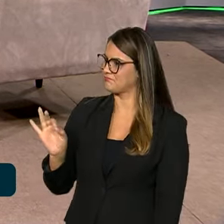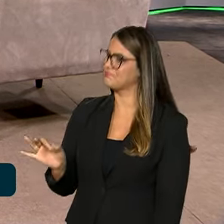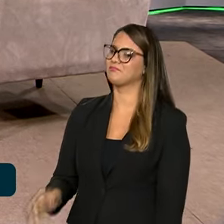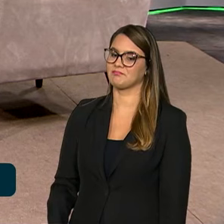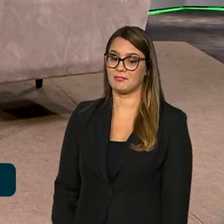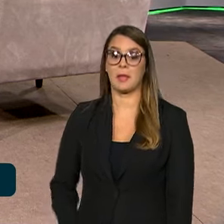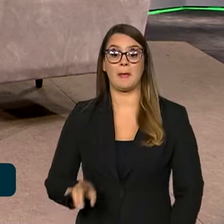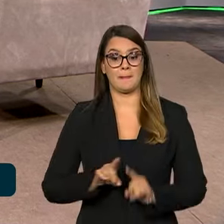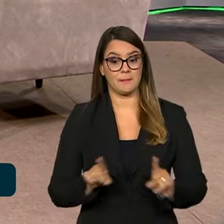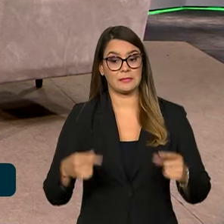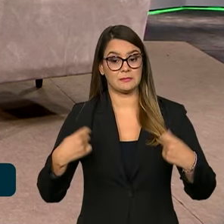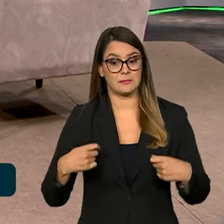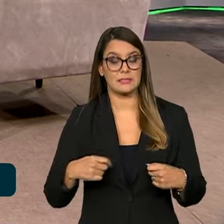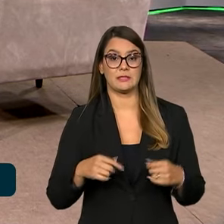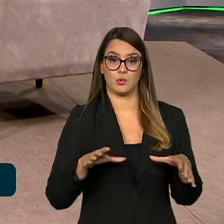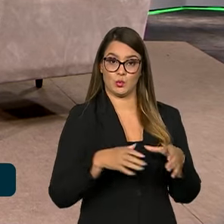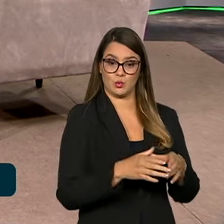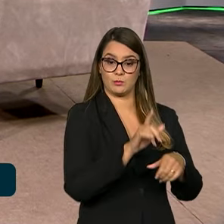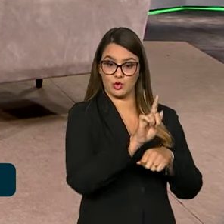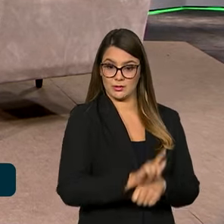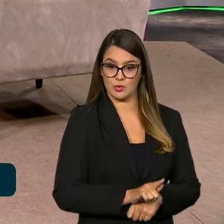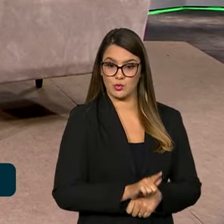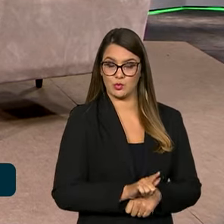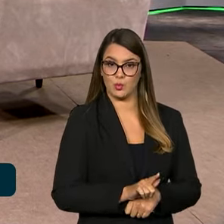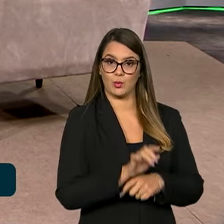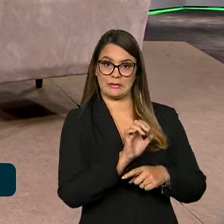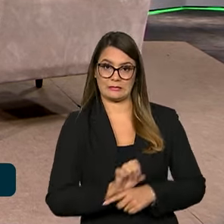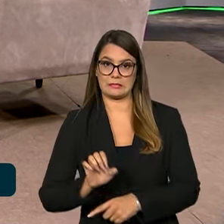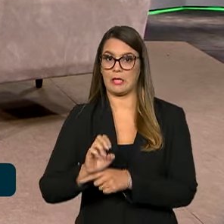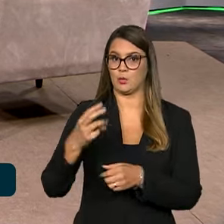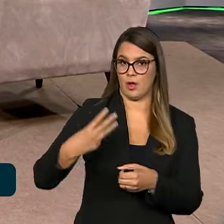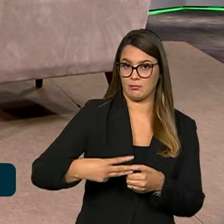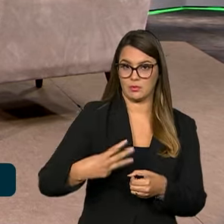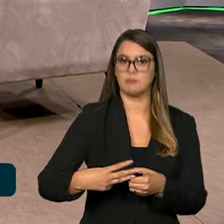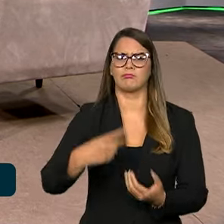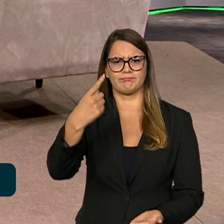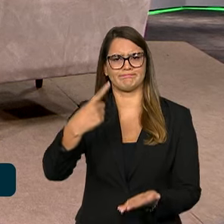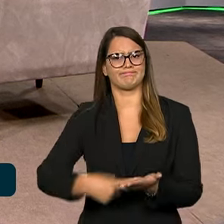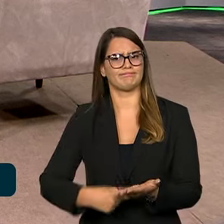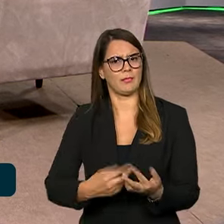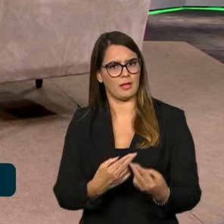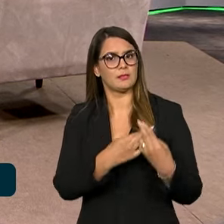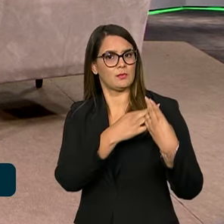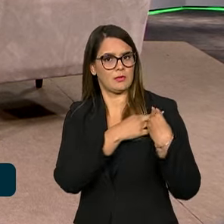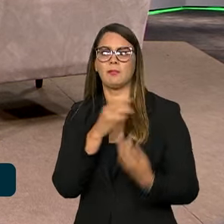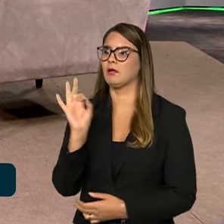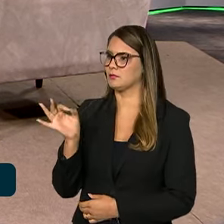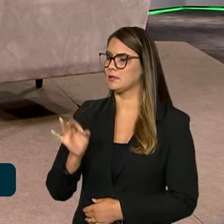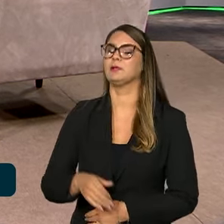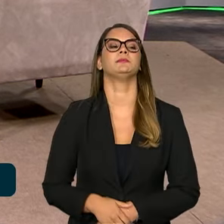isso requer também da parte dos gestores e estaduais e municipais compromissos responsabilidades não é Ah